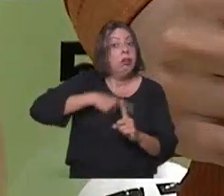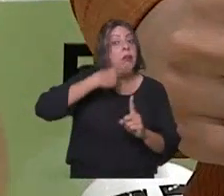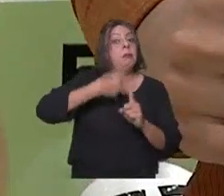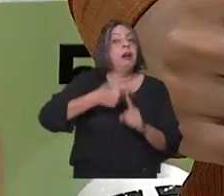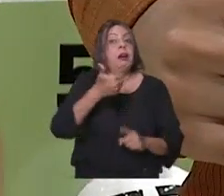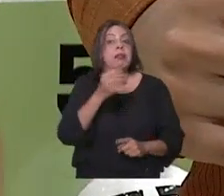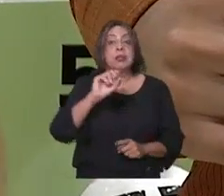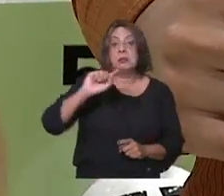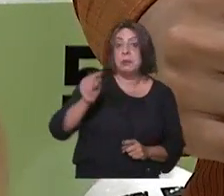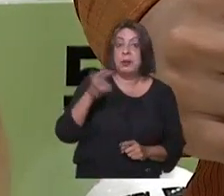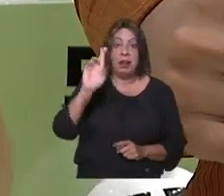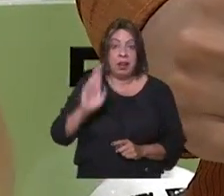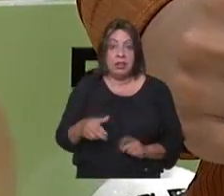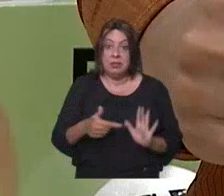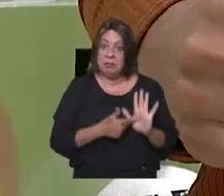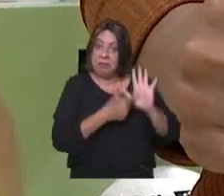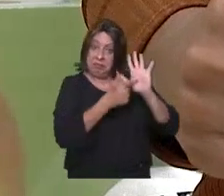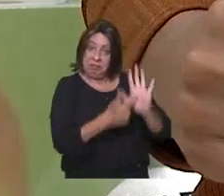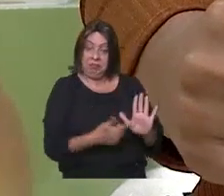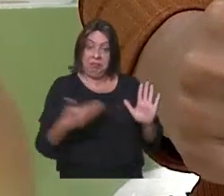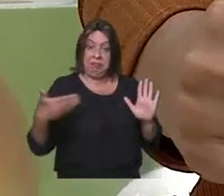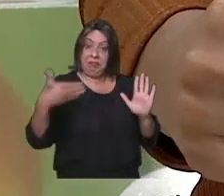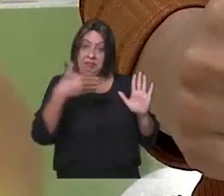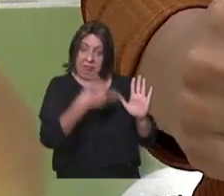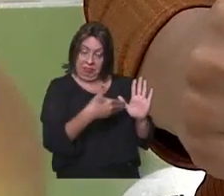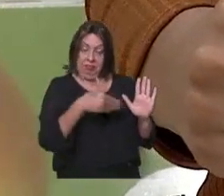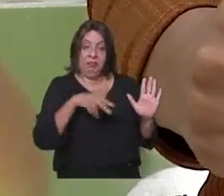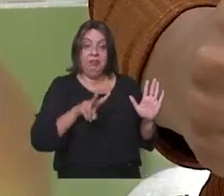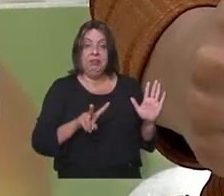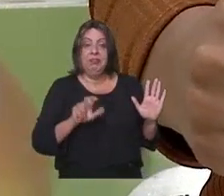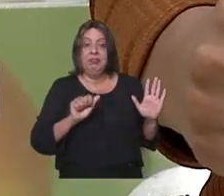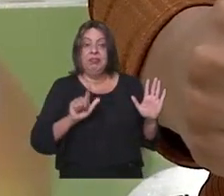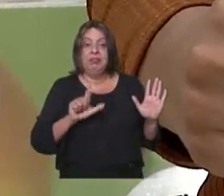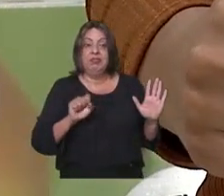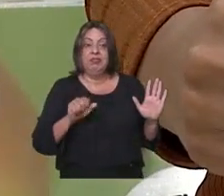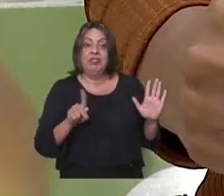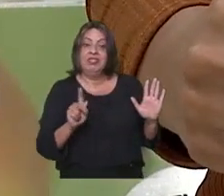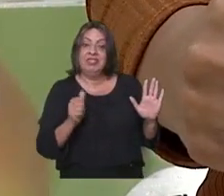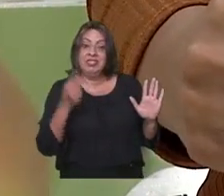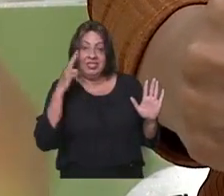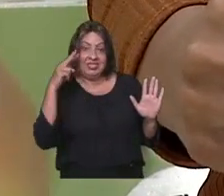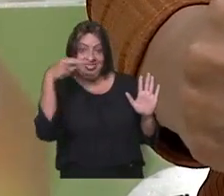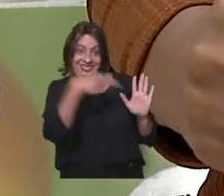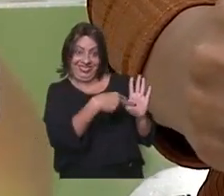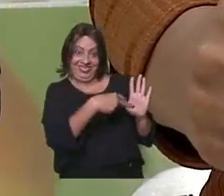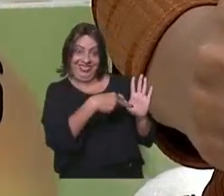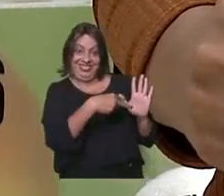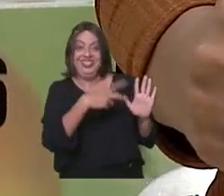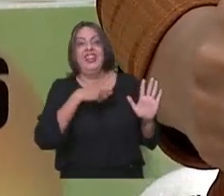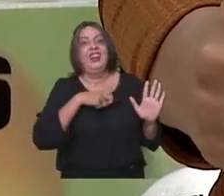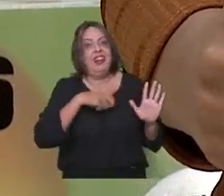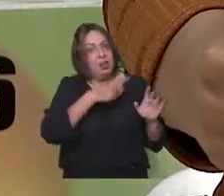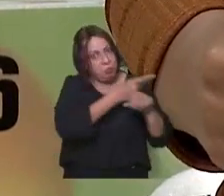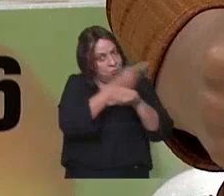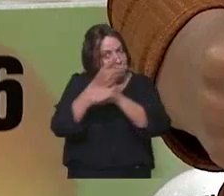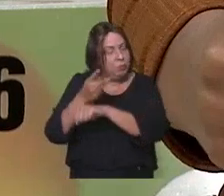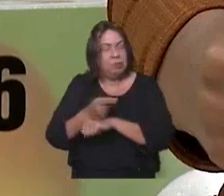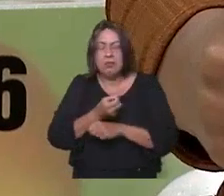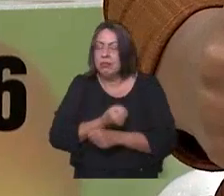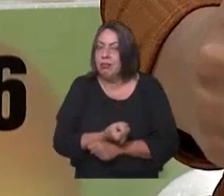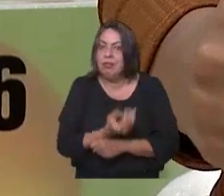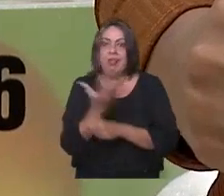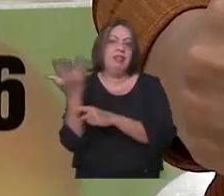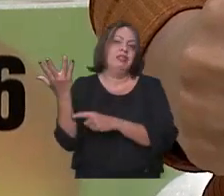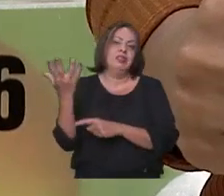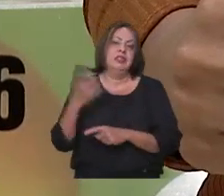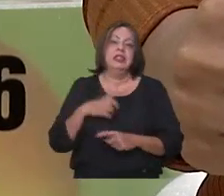é maravilhoso, olha só no destaque aqui com a nossa querida Valesca, presta atenção aí, gente, é muita premiação, viu?